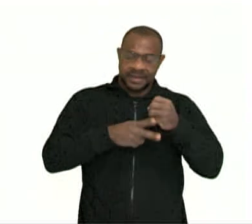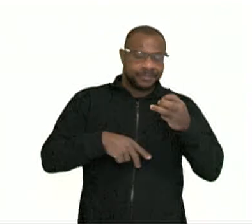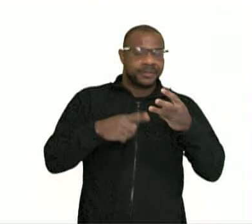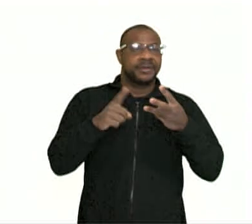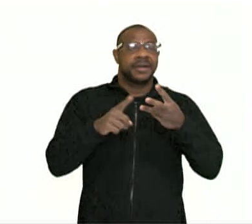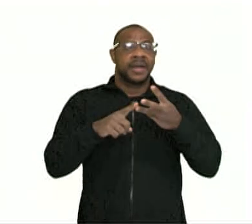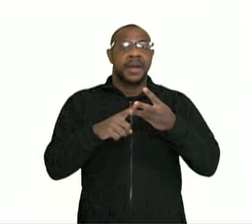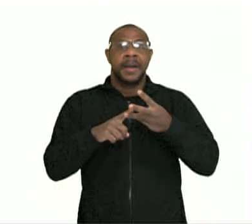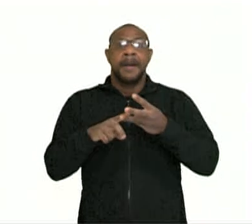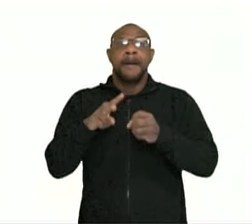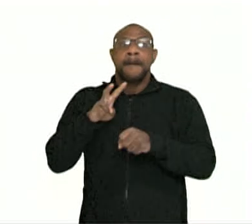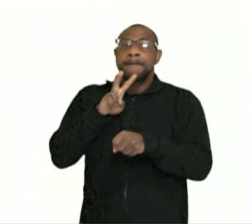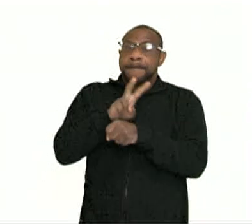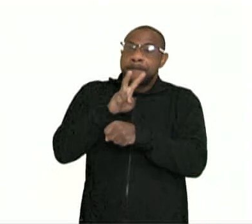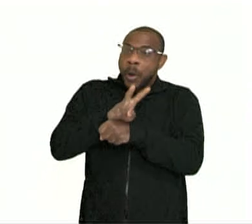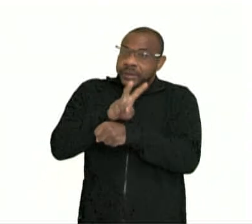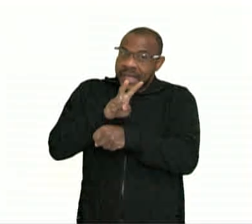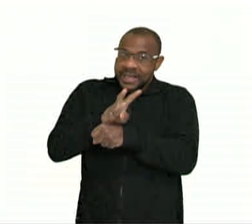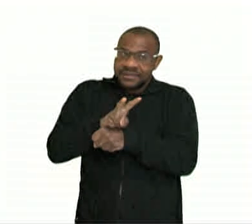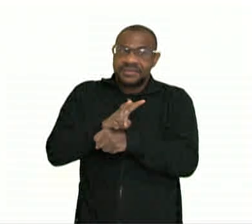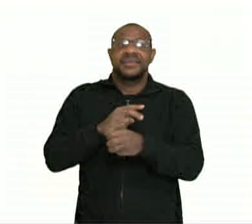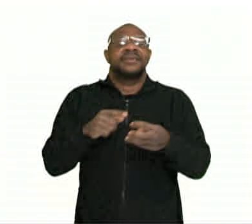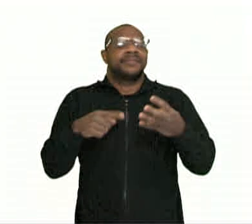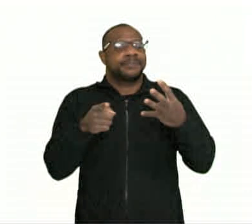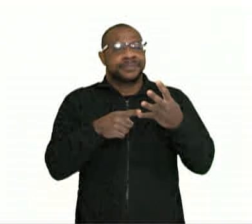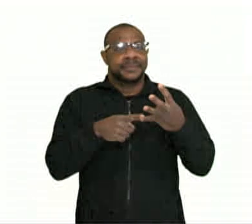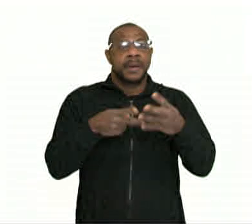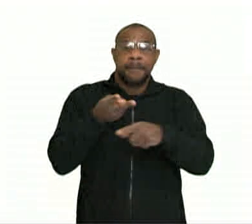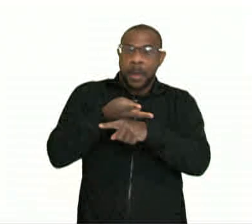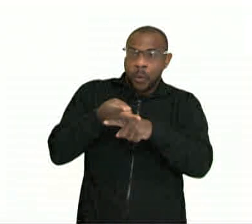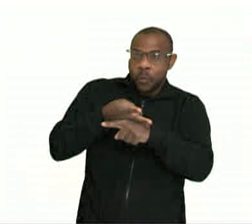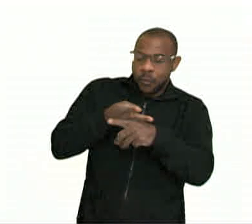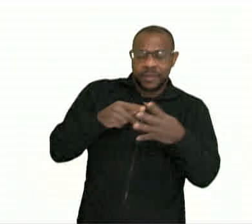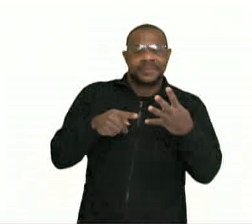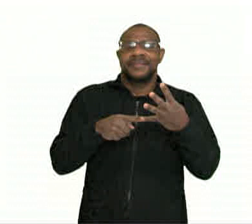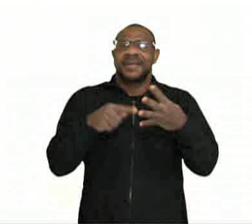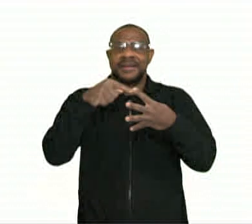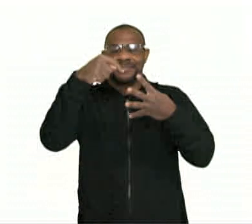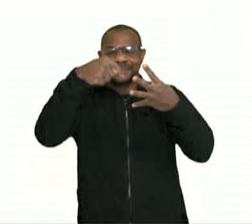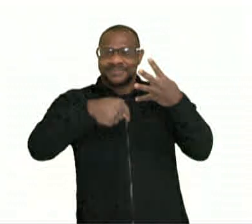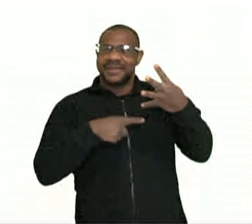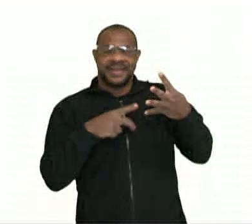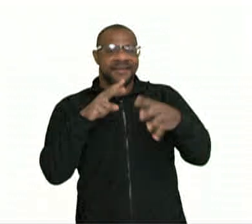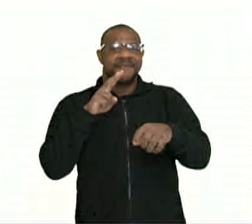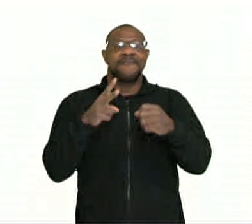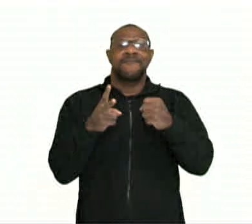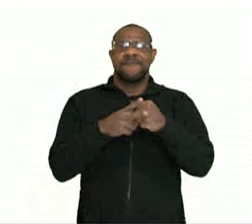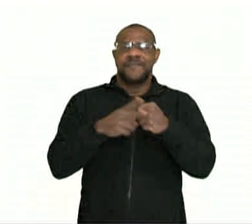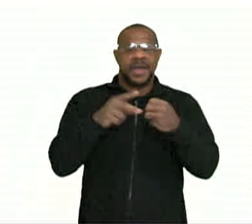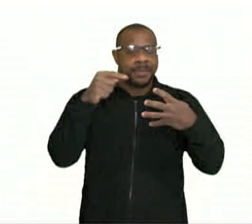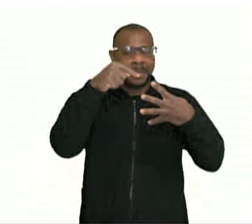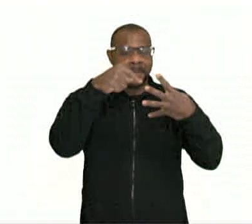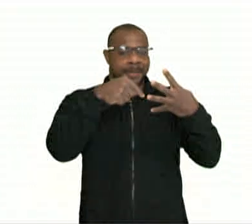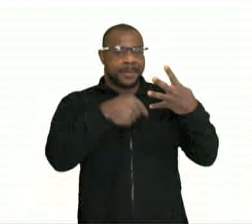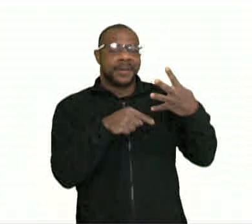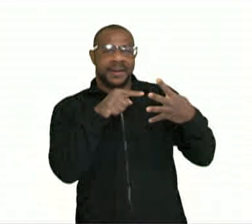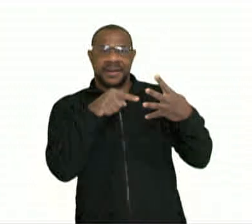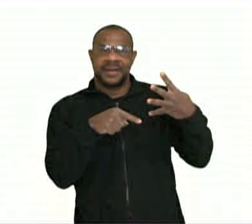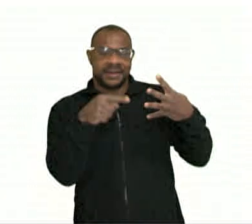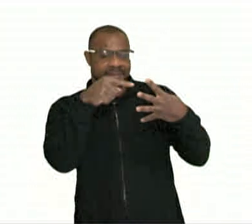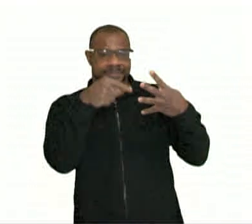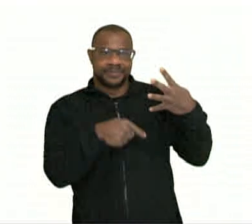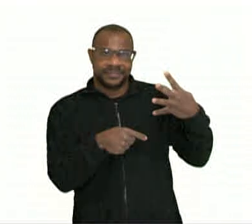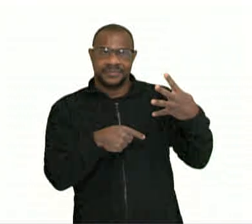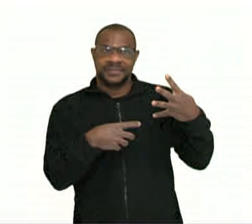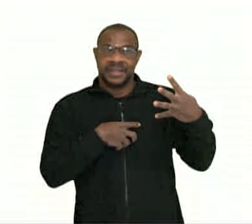verbo proteger. Procure o verbo procurar. Então, os verbos, à exceção do que é o verbo ser, né, que está